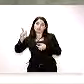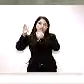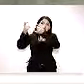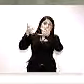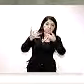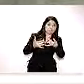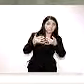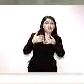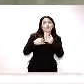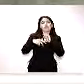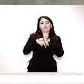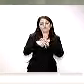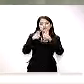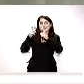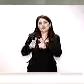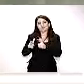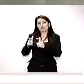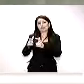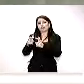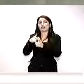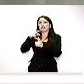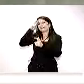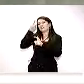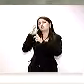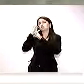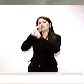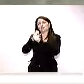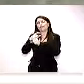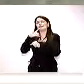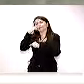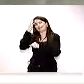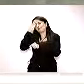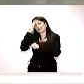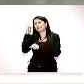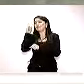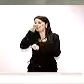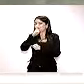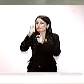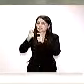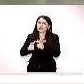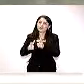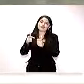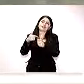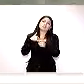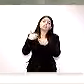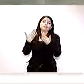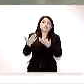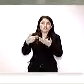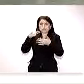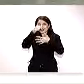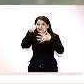levando em consideração a entidade beneficiente seu histórico de dificuldade seus objetivos e estrutura de cada um os